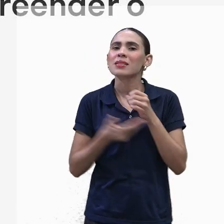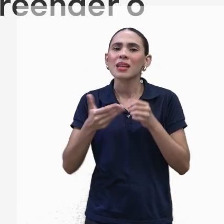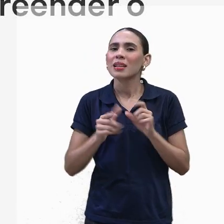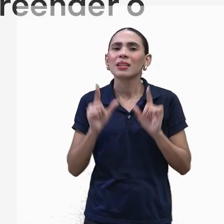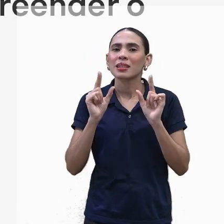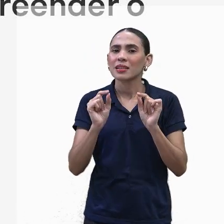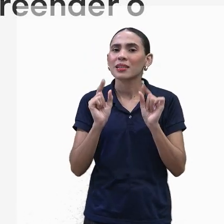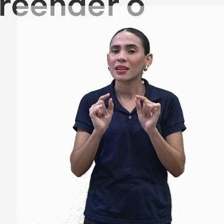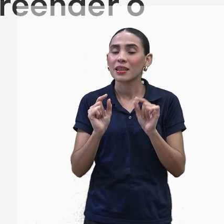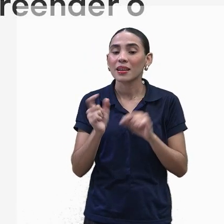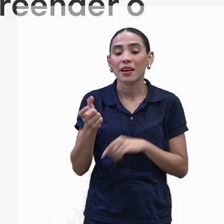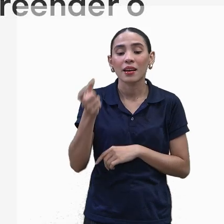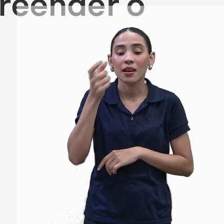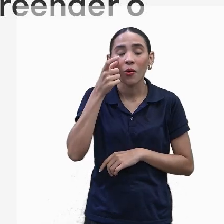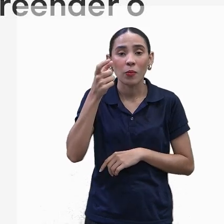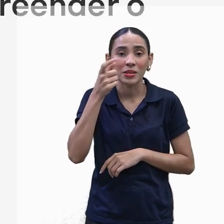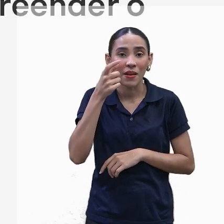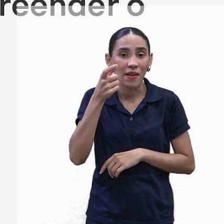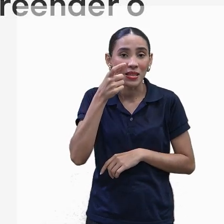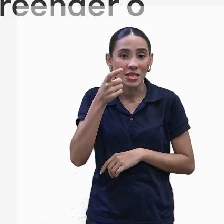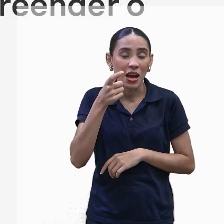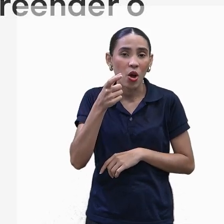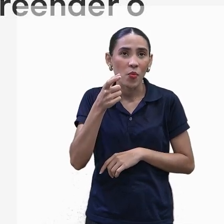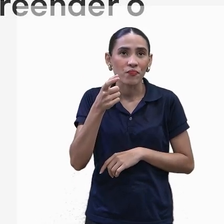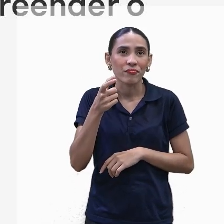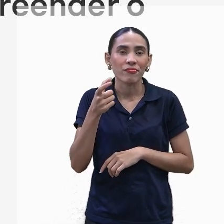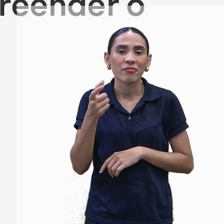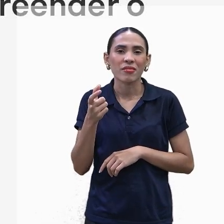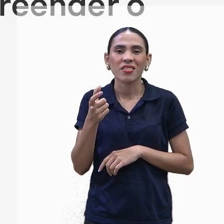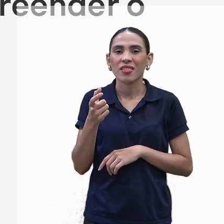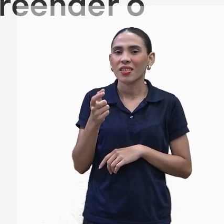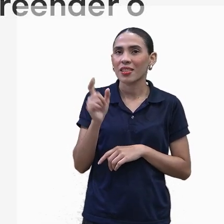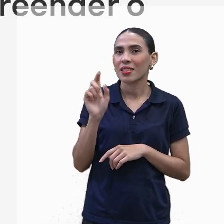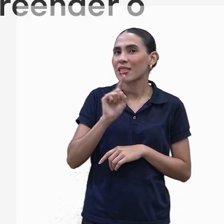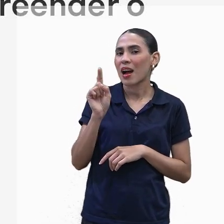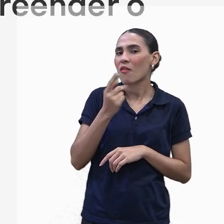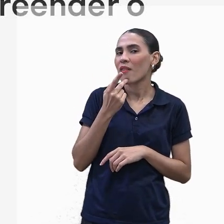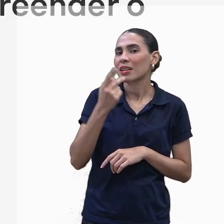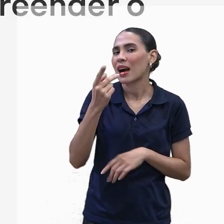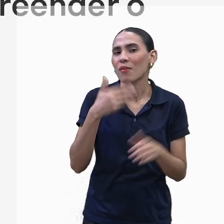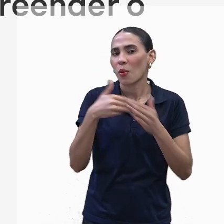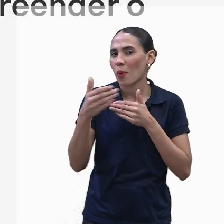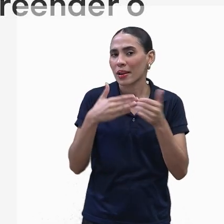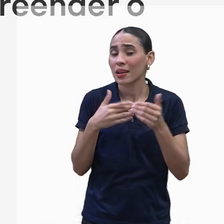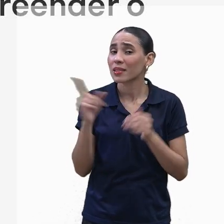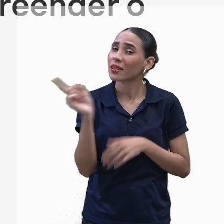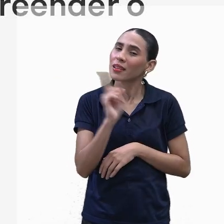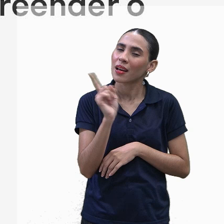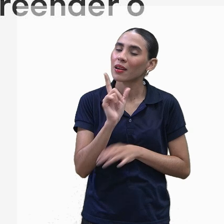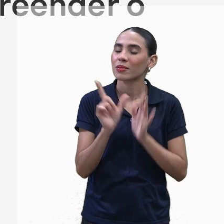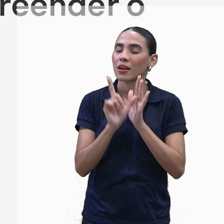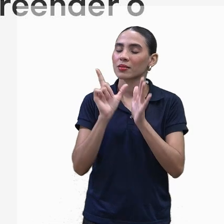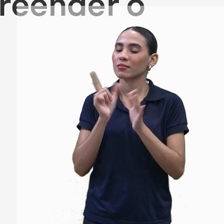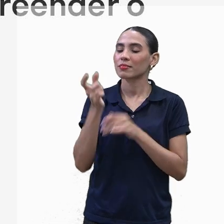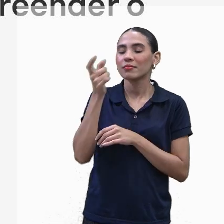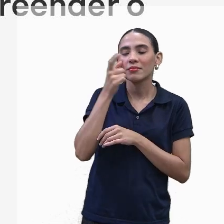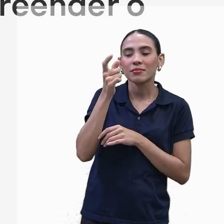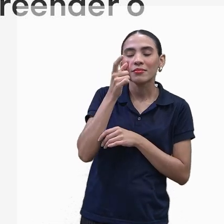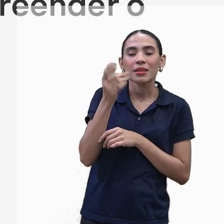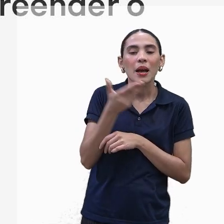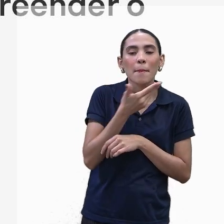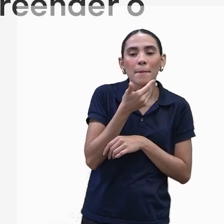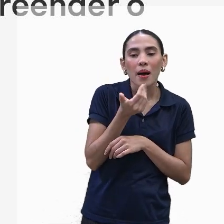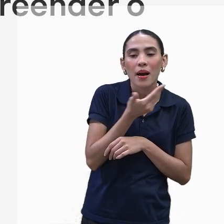Na observação. Né? Eles não falavam de qualquer jeito, eles observavam aquilo. Eles começaram